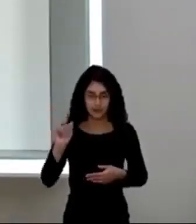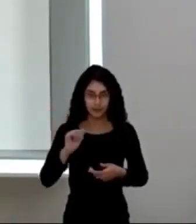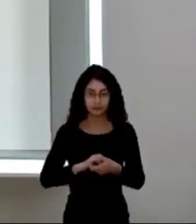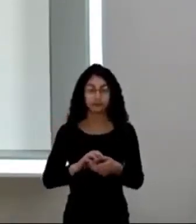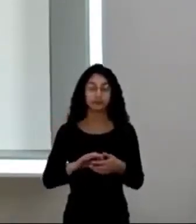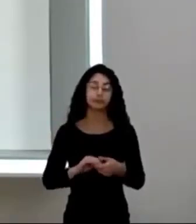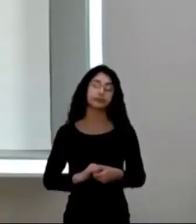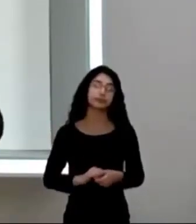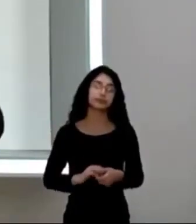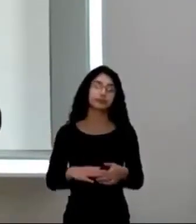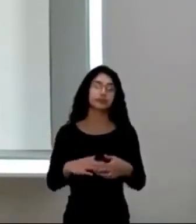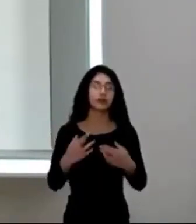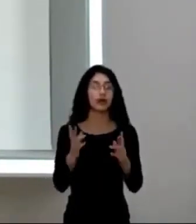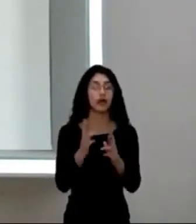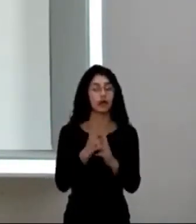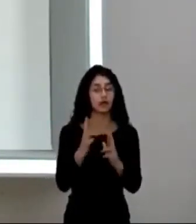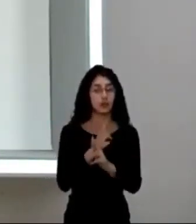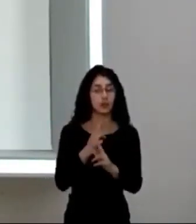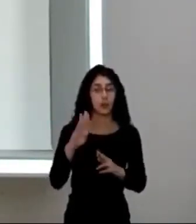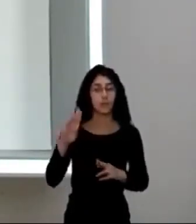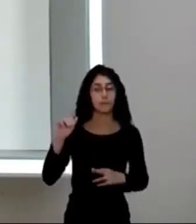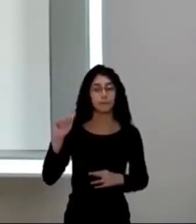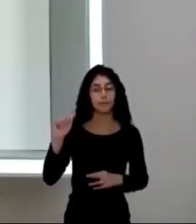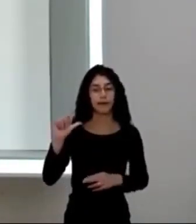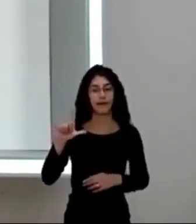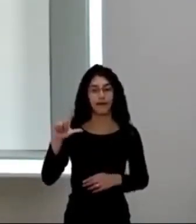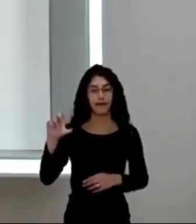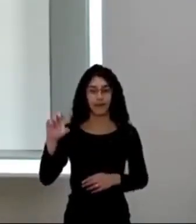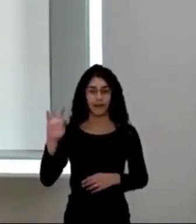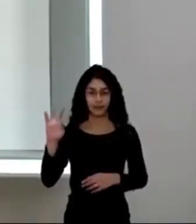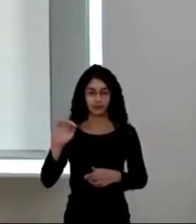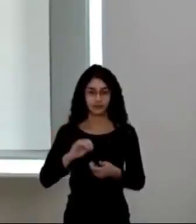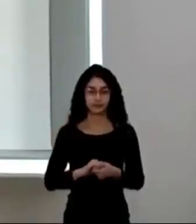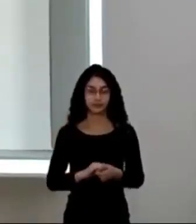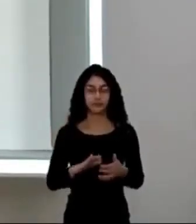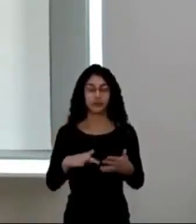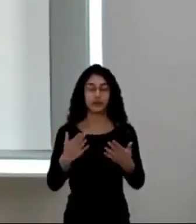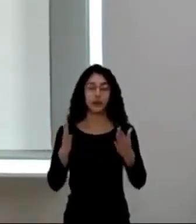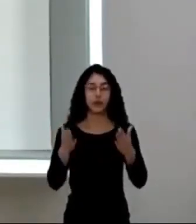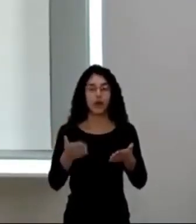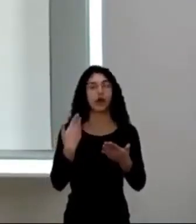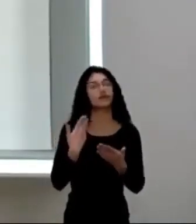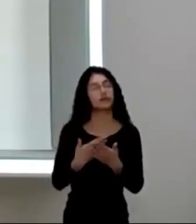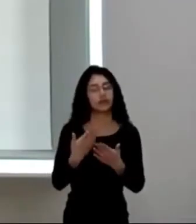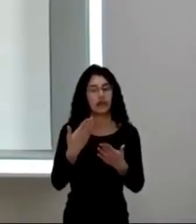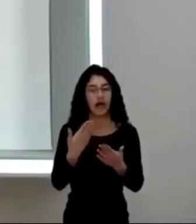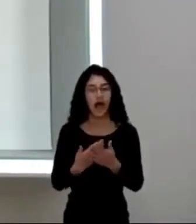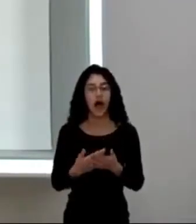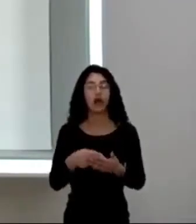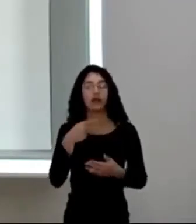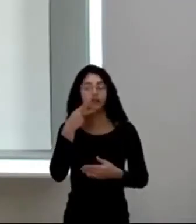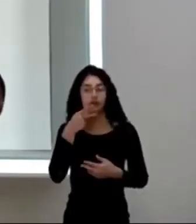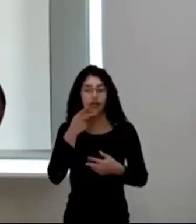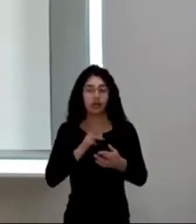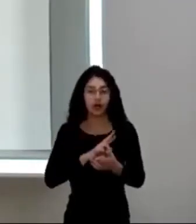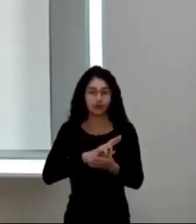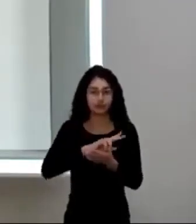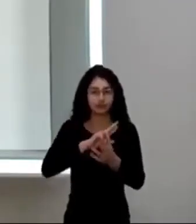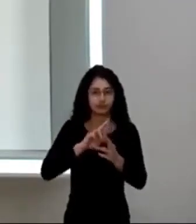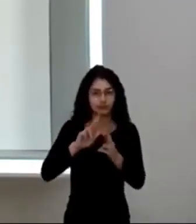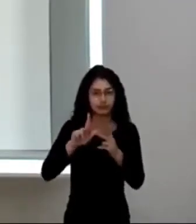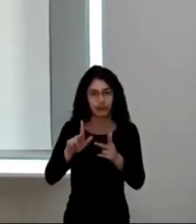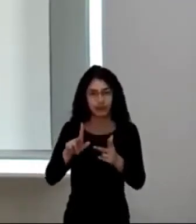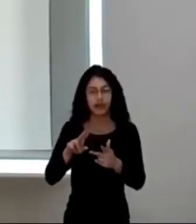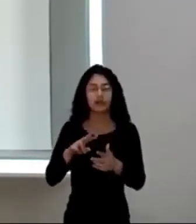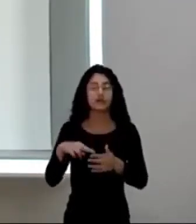se relaciona ao balé clássico, tá? Então, agora vocês vão ter uma aula falando sobre toda essa diversidade,